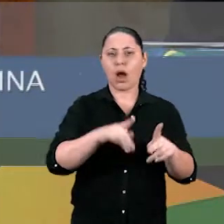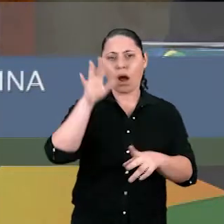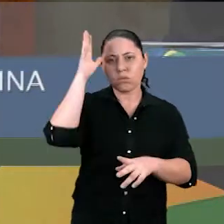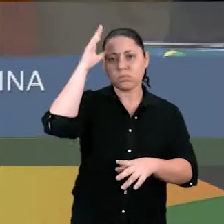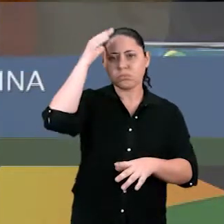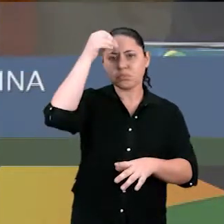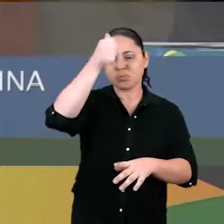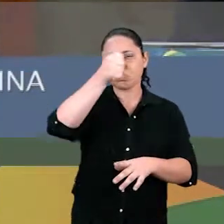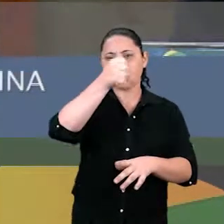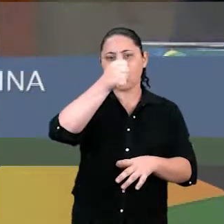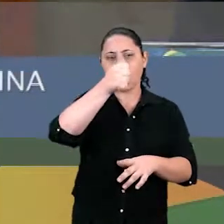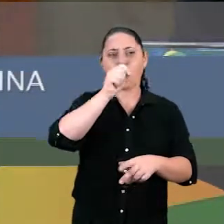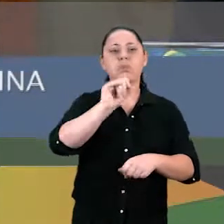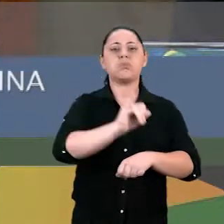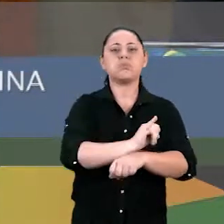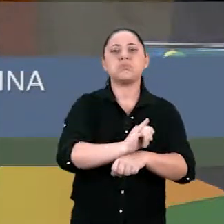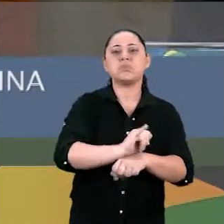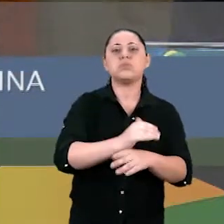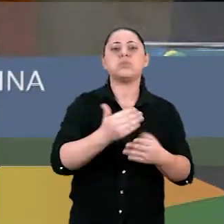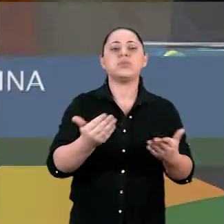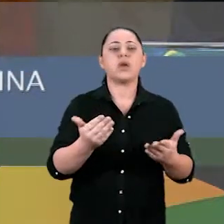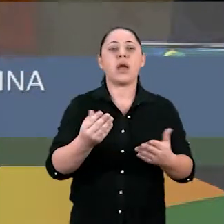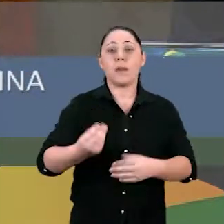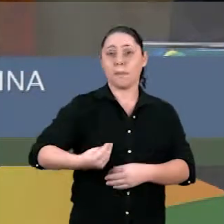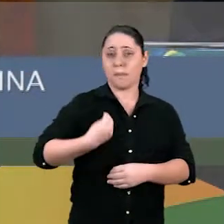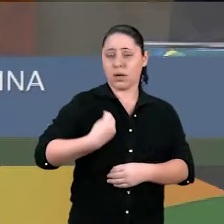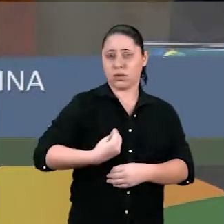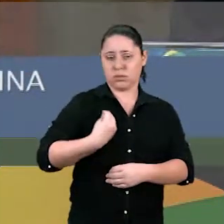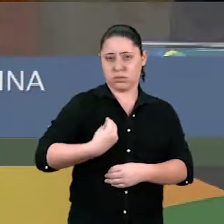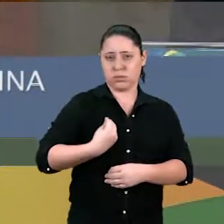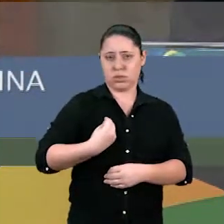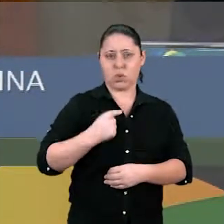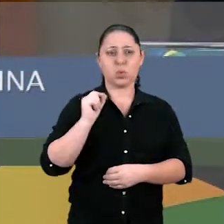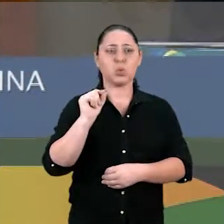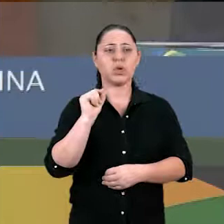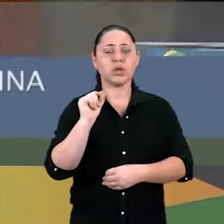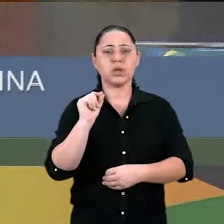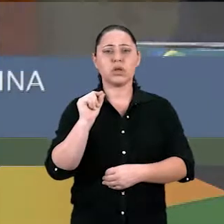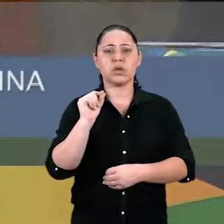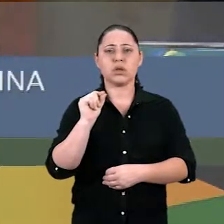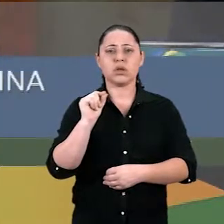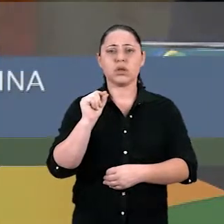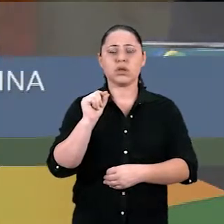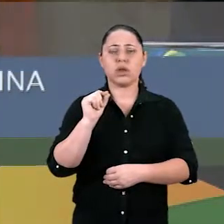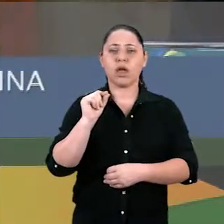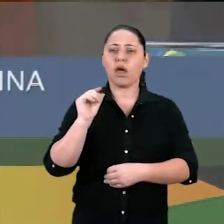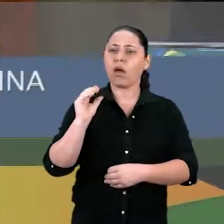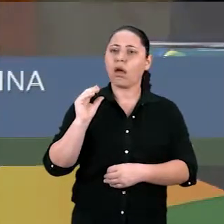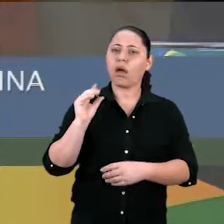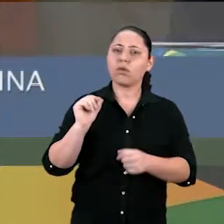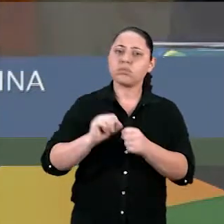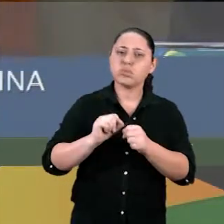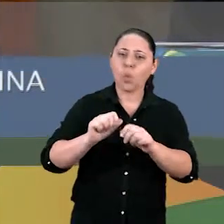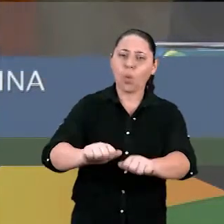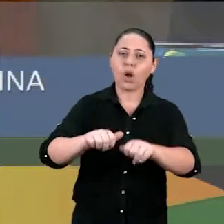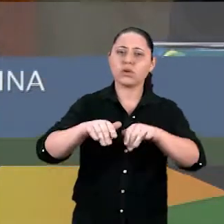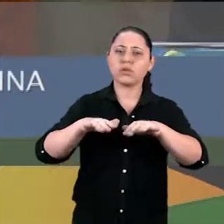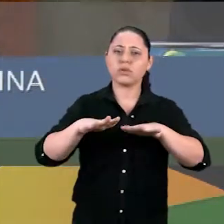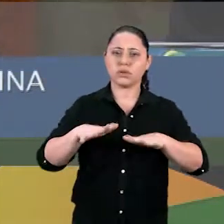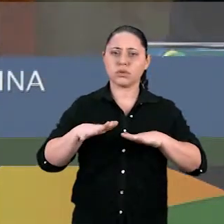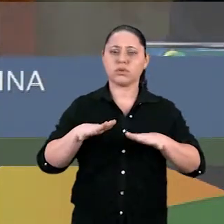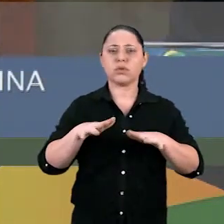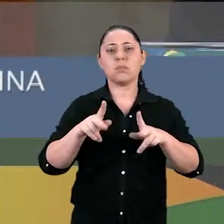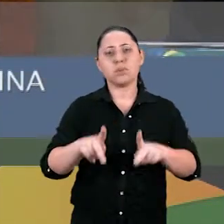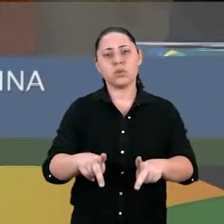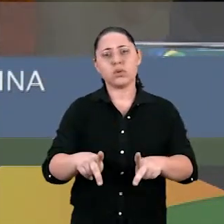suas decisões, o que se dá muitas vezes pela participação de amici curiae e pela realização de audiências